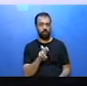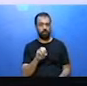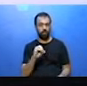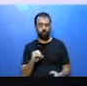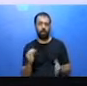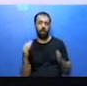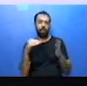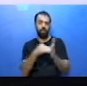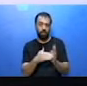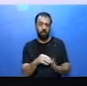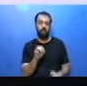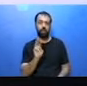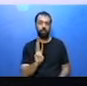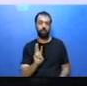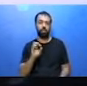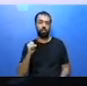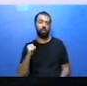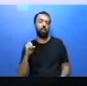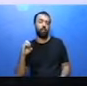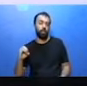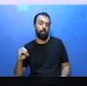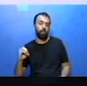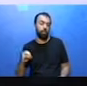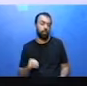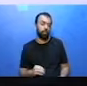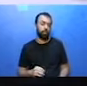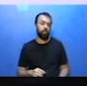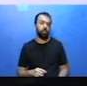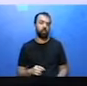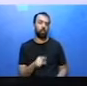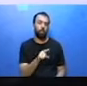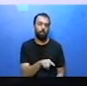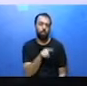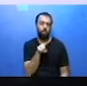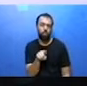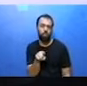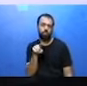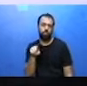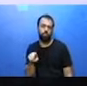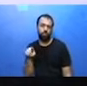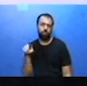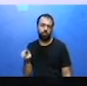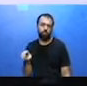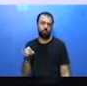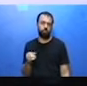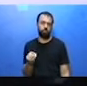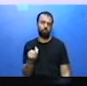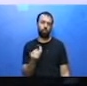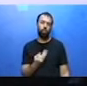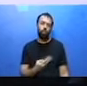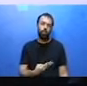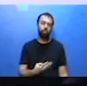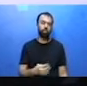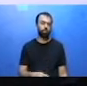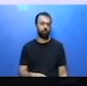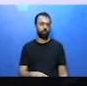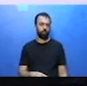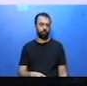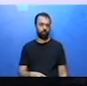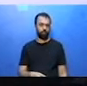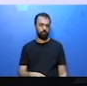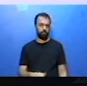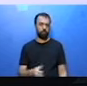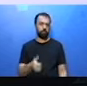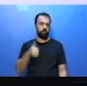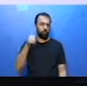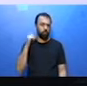o que eu preciso e quantos pulinhos eu dei para trás seu seu dei eu